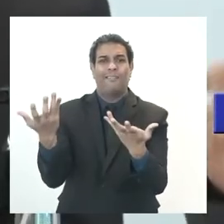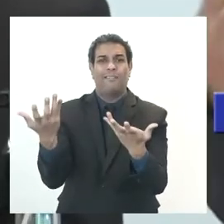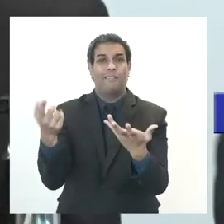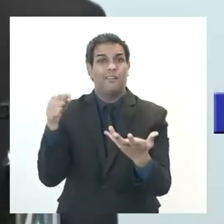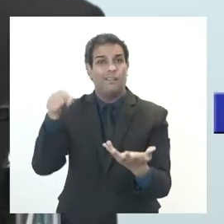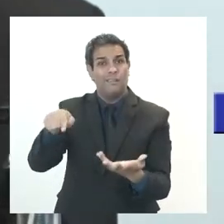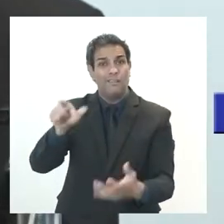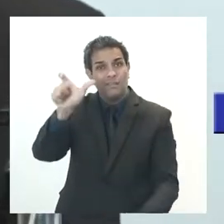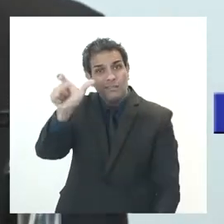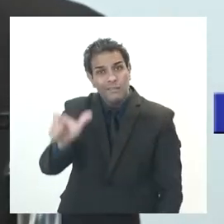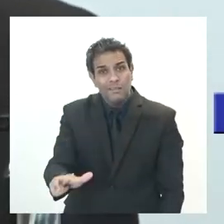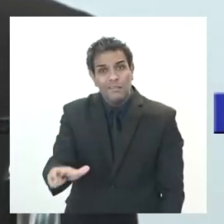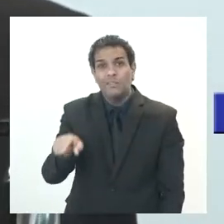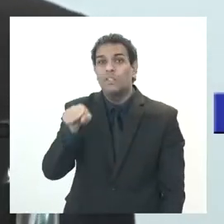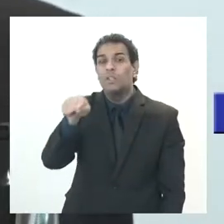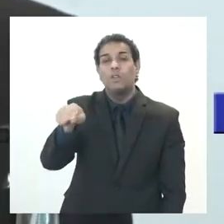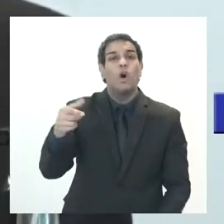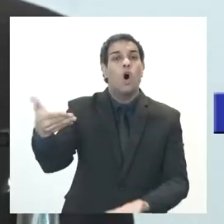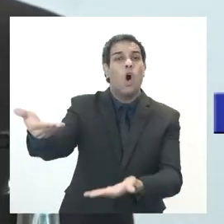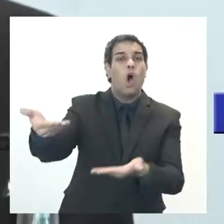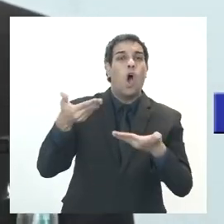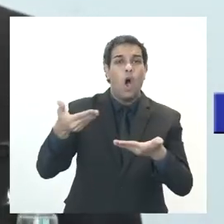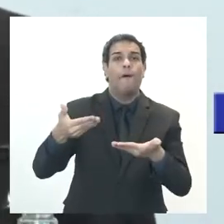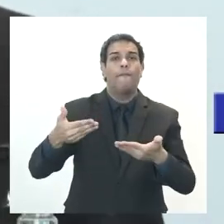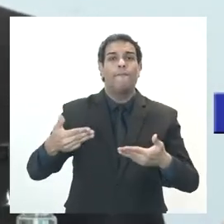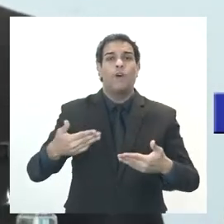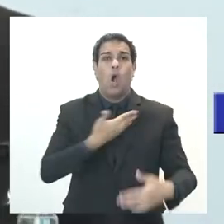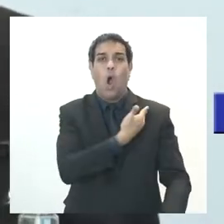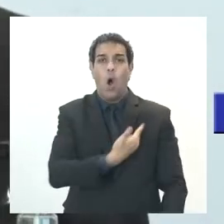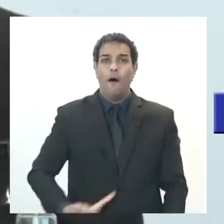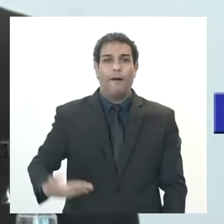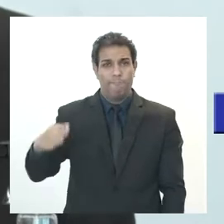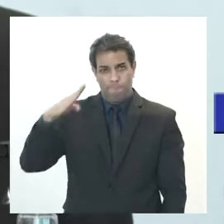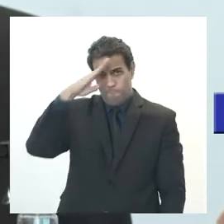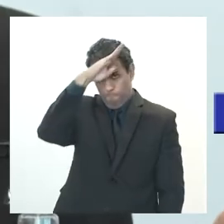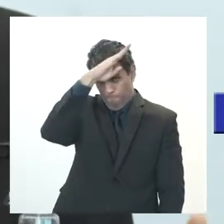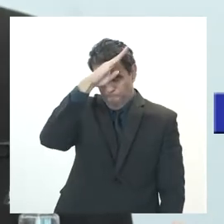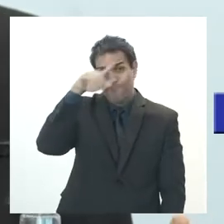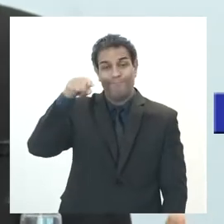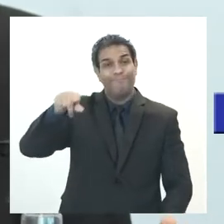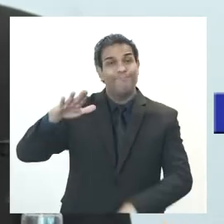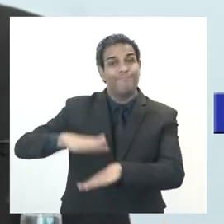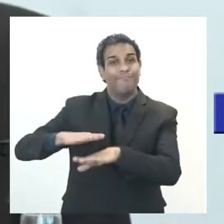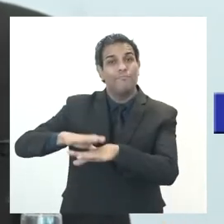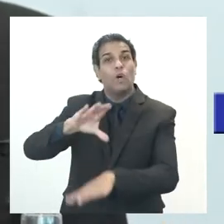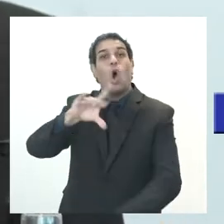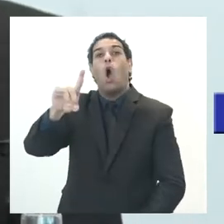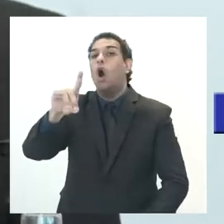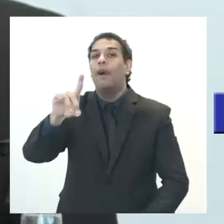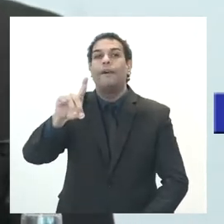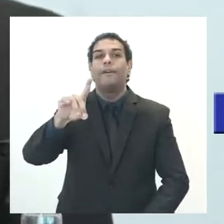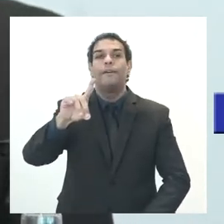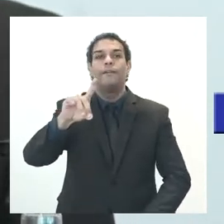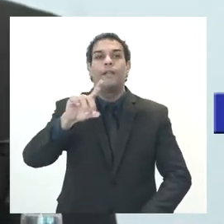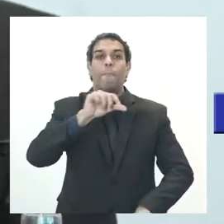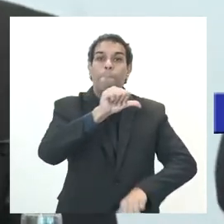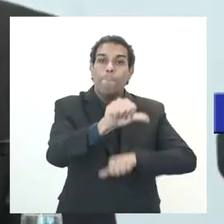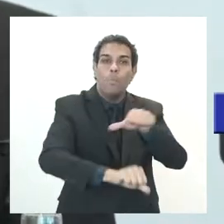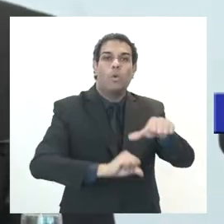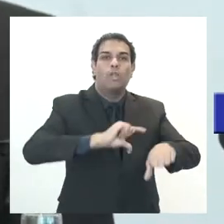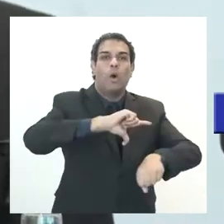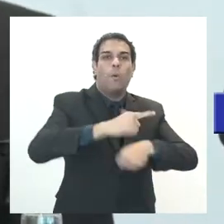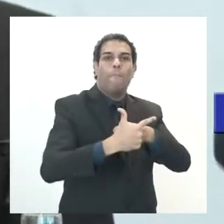negócio é o camarada que vem chamado pelo governo bolsonaro para coordenar o programa de desestatização Não entendi absolutamente